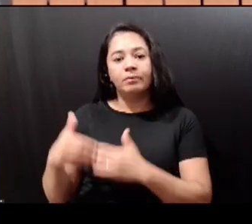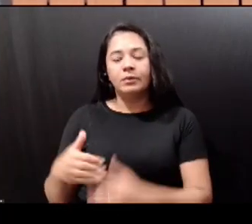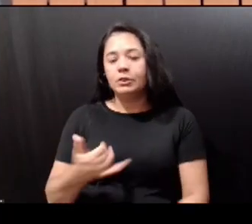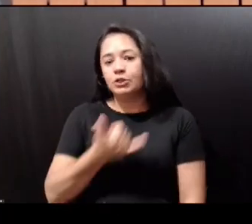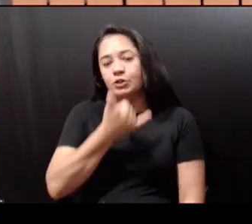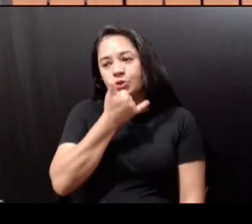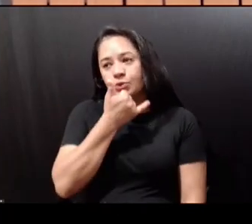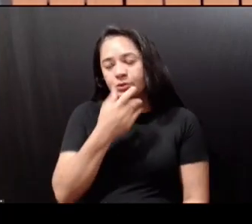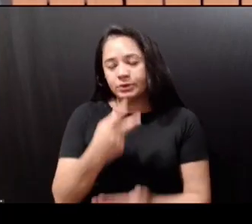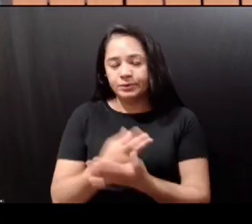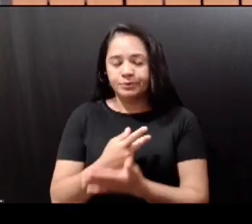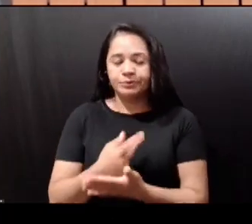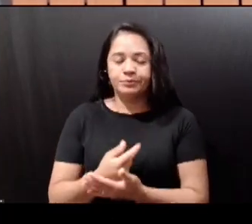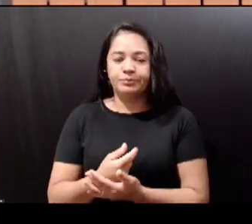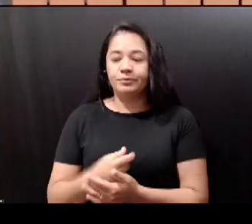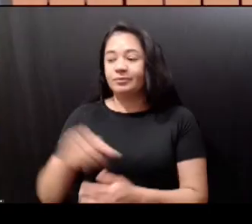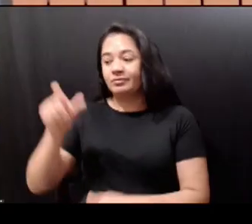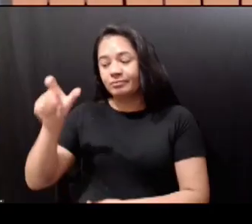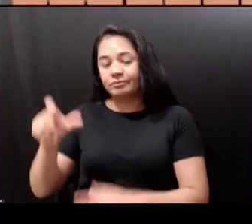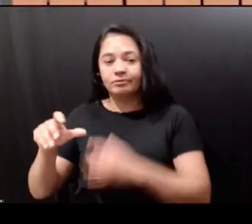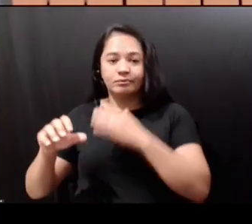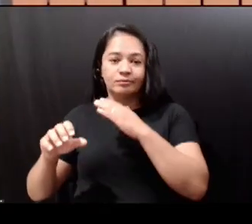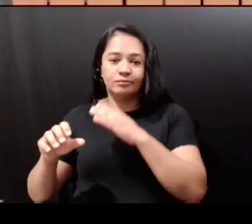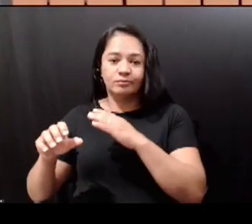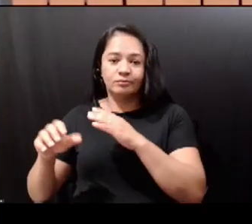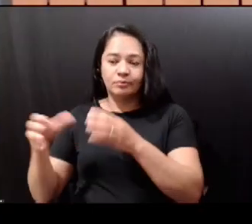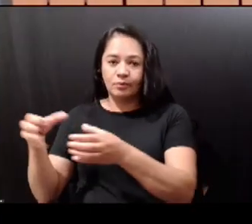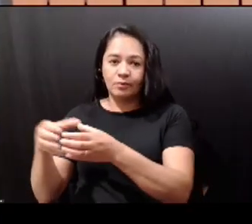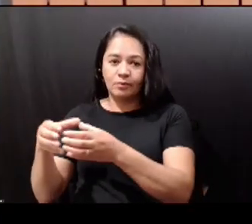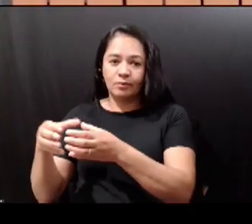fica a concessionária